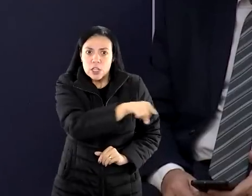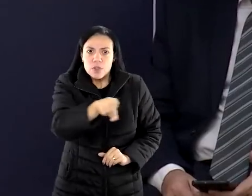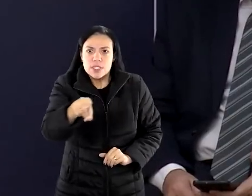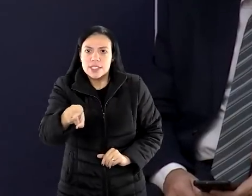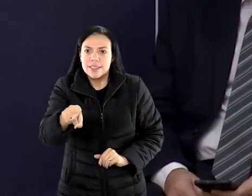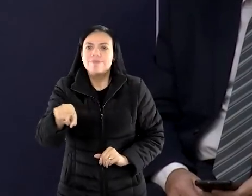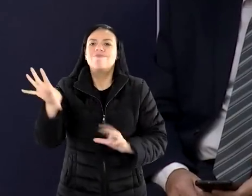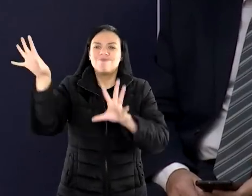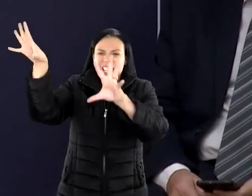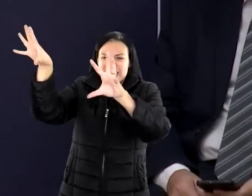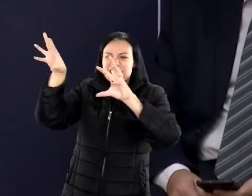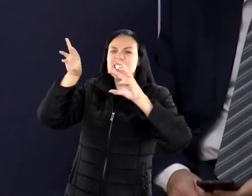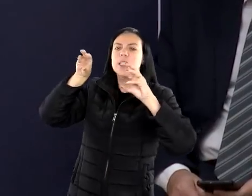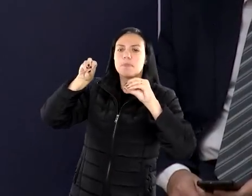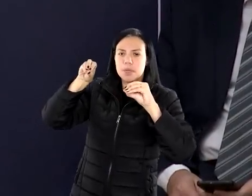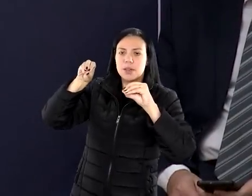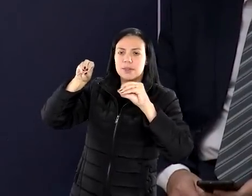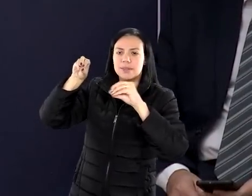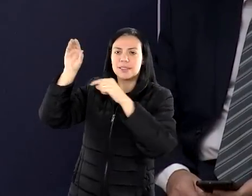essa revelação porque você foi o quê?